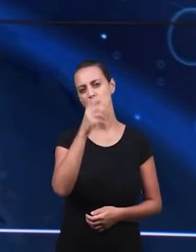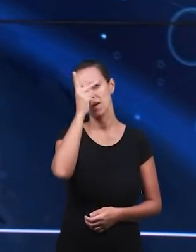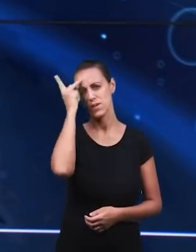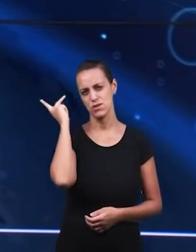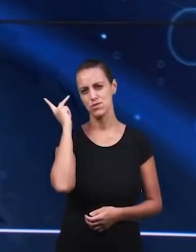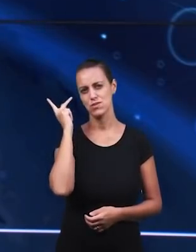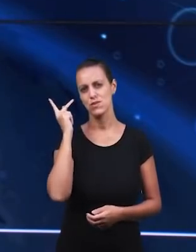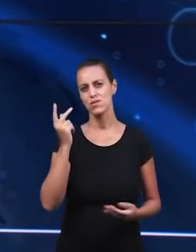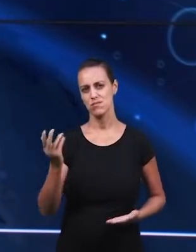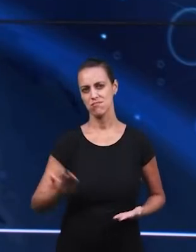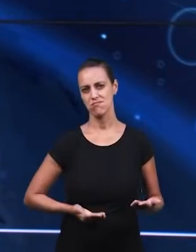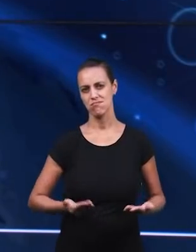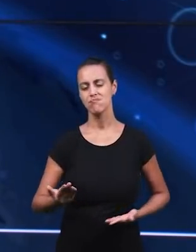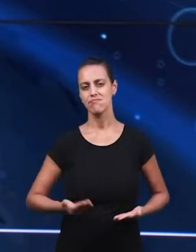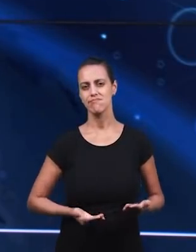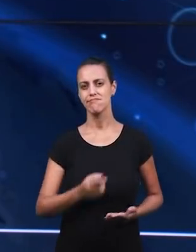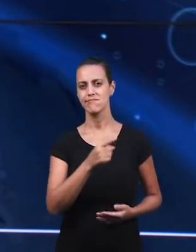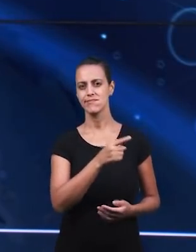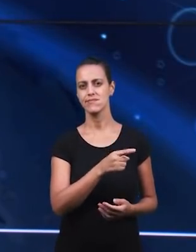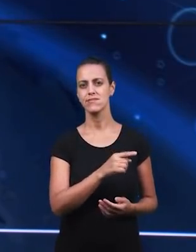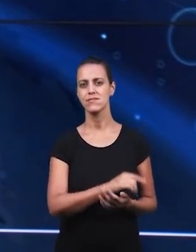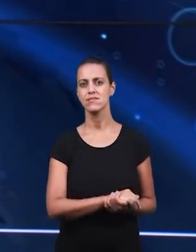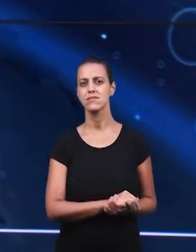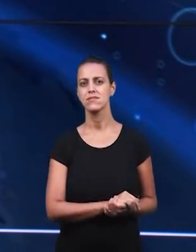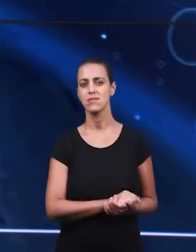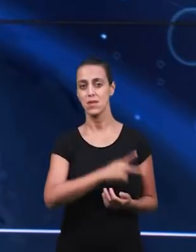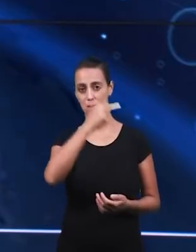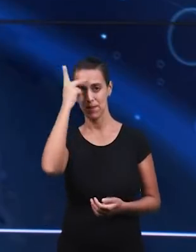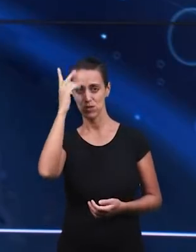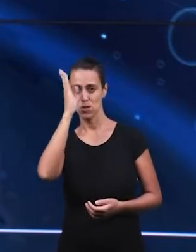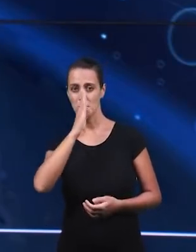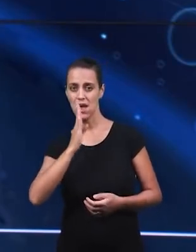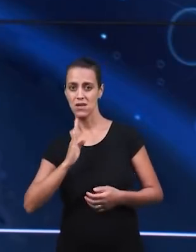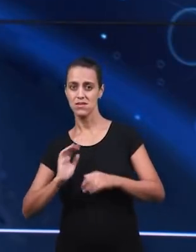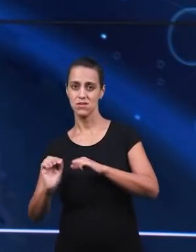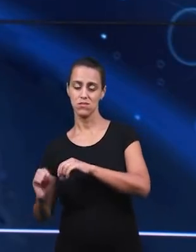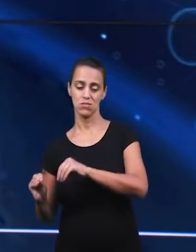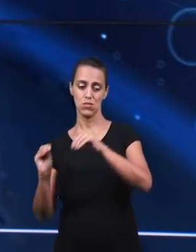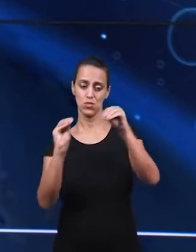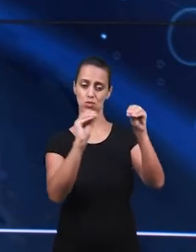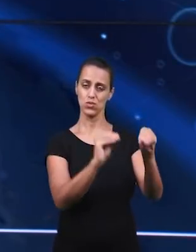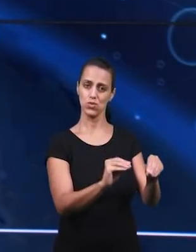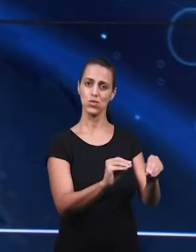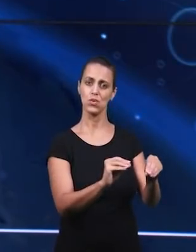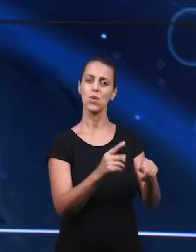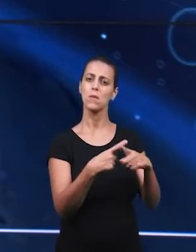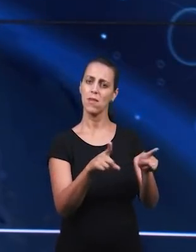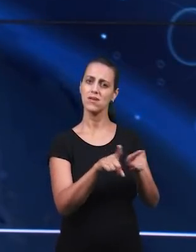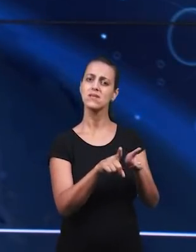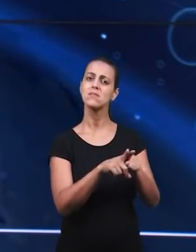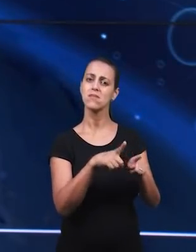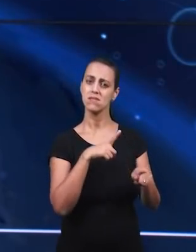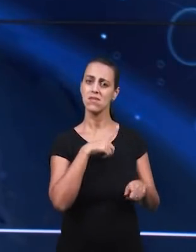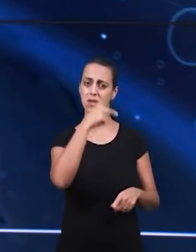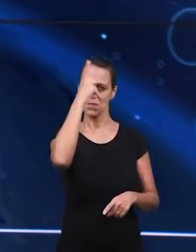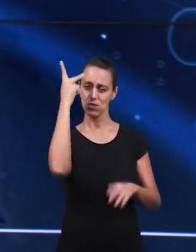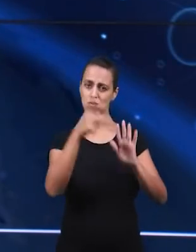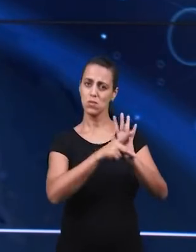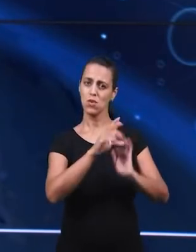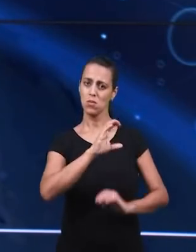irmãos, e a maioria desses irmãos é de imigrantes brasileiros, mas há canadenses também, e muitas famílias,